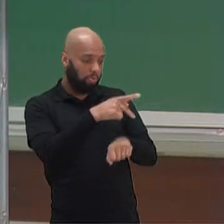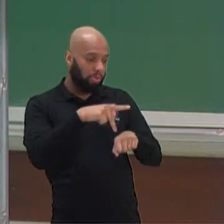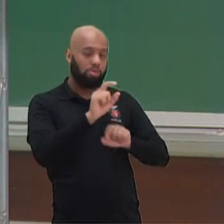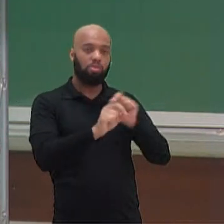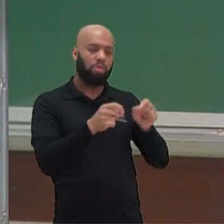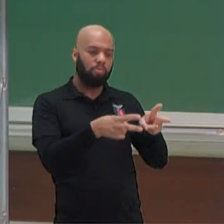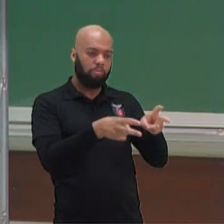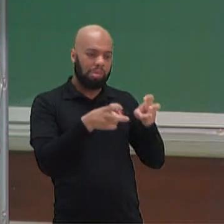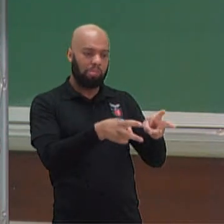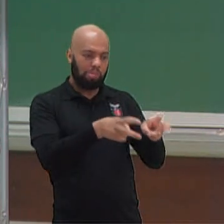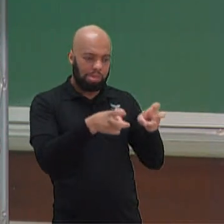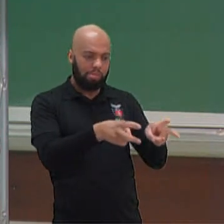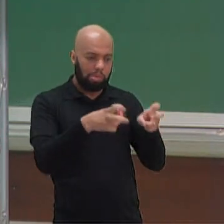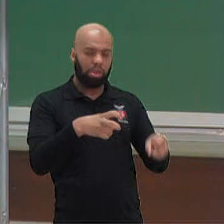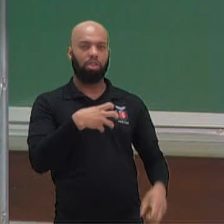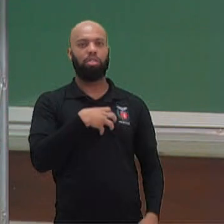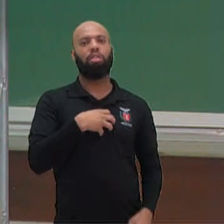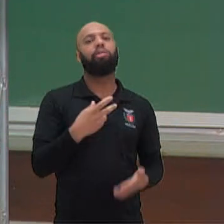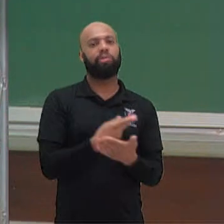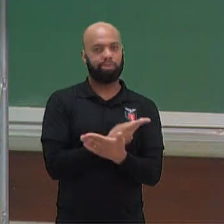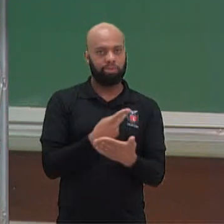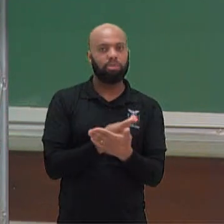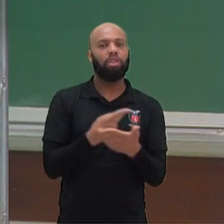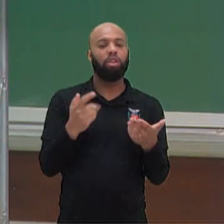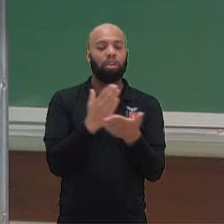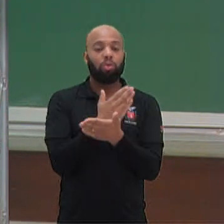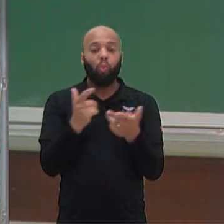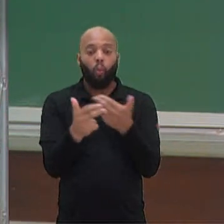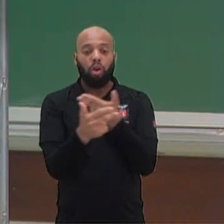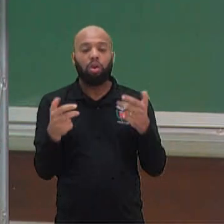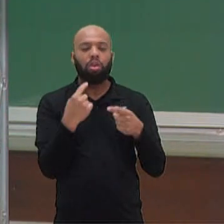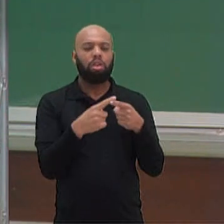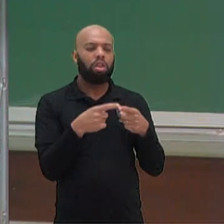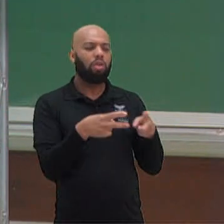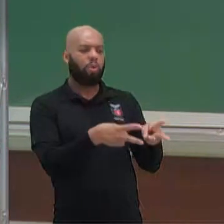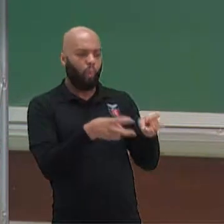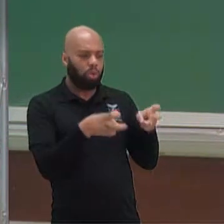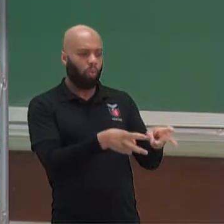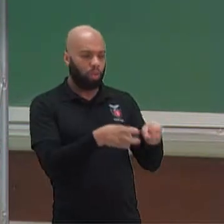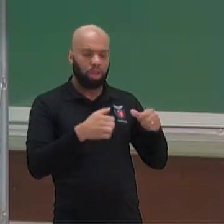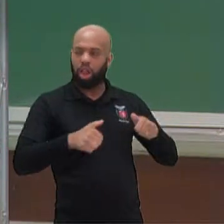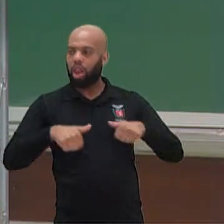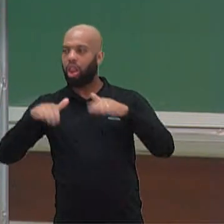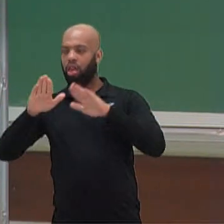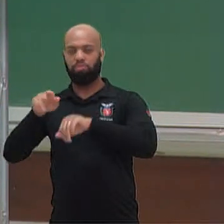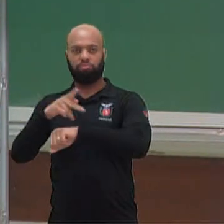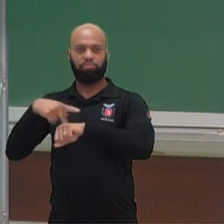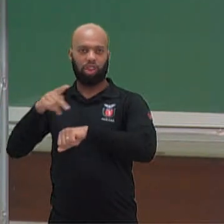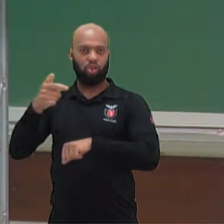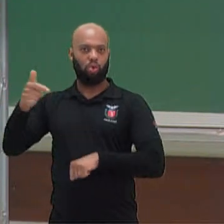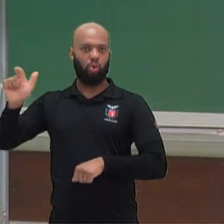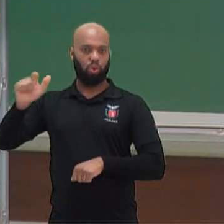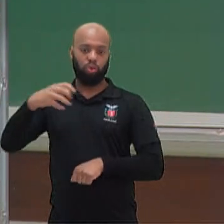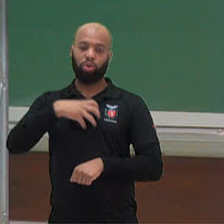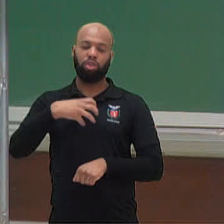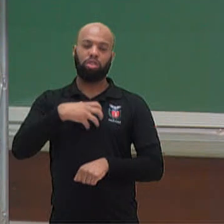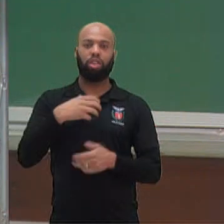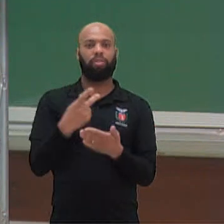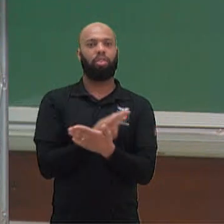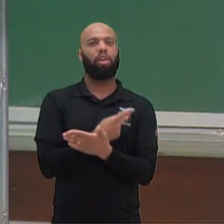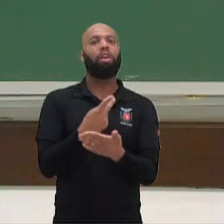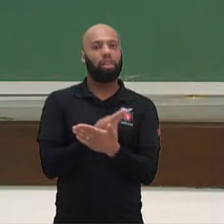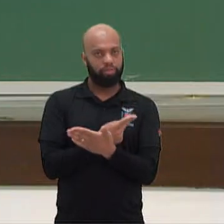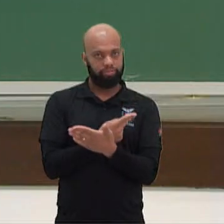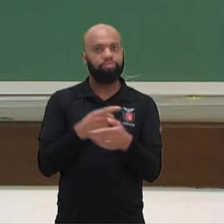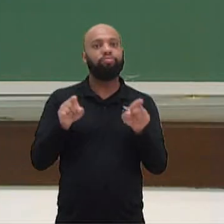extração indevida de alguns recursos, né? Eles vêm, extraem, levam para os seus países aí de uma forma indiscriminada.